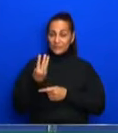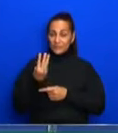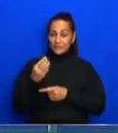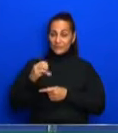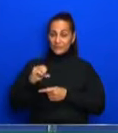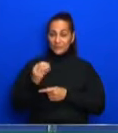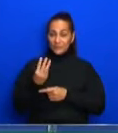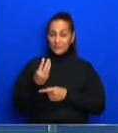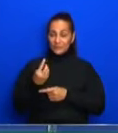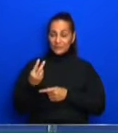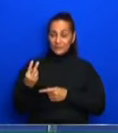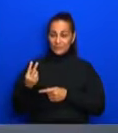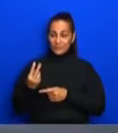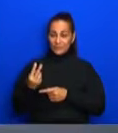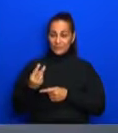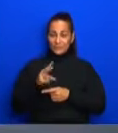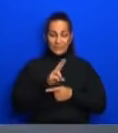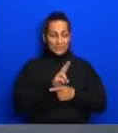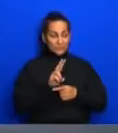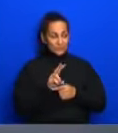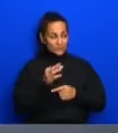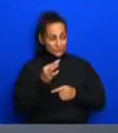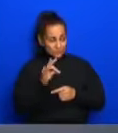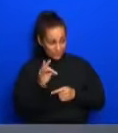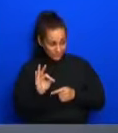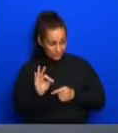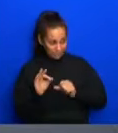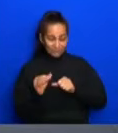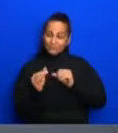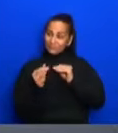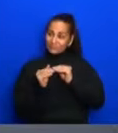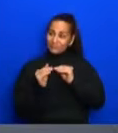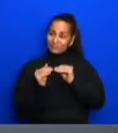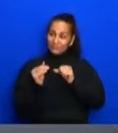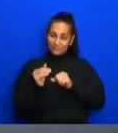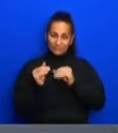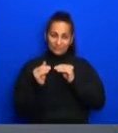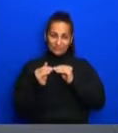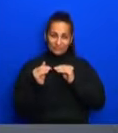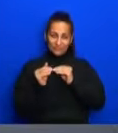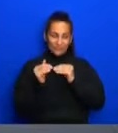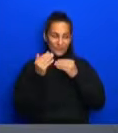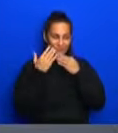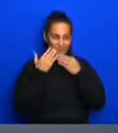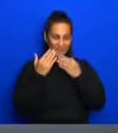e 32. Auditores, confirmam? Sim, confirmo. Sim, confirmo. Obrigado.